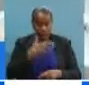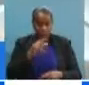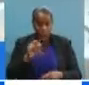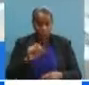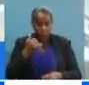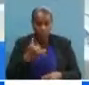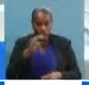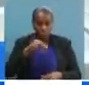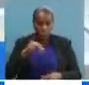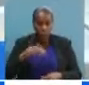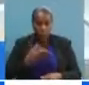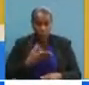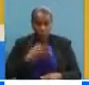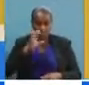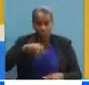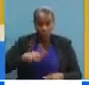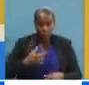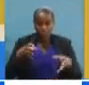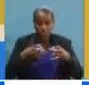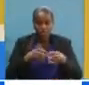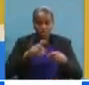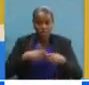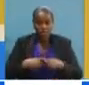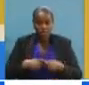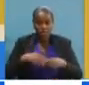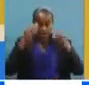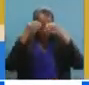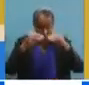de 1,2 milhões de dólares a Cabo Verde pelo grupo de parceiros da educação.